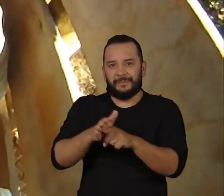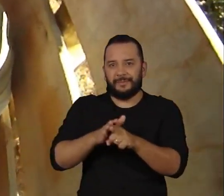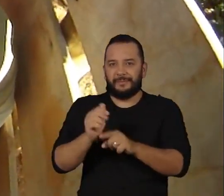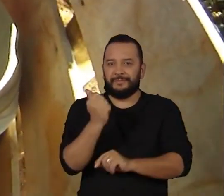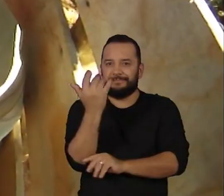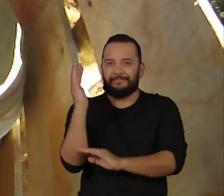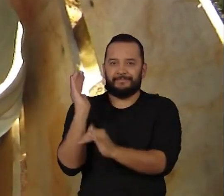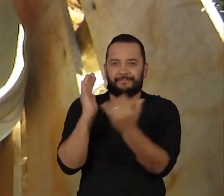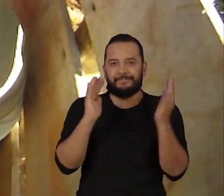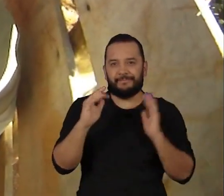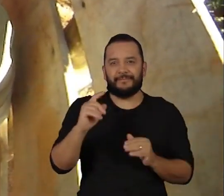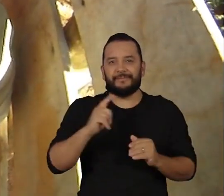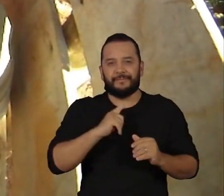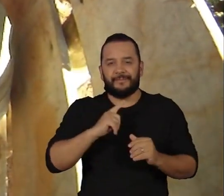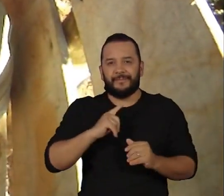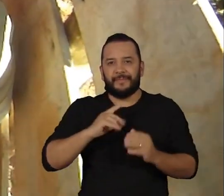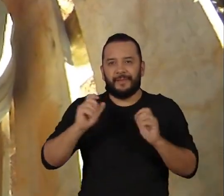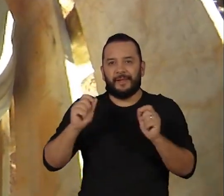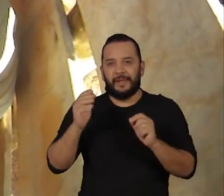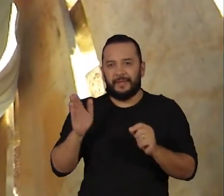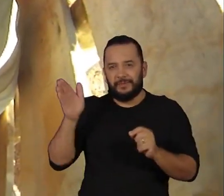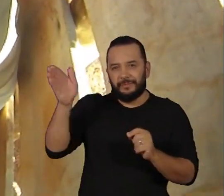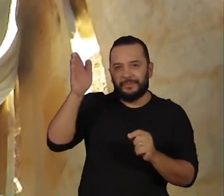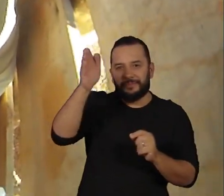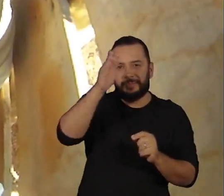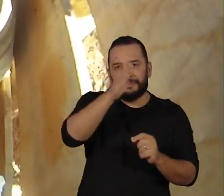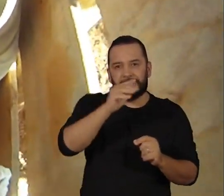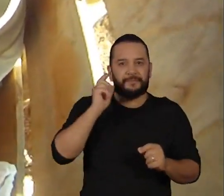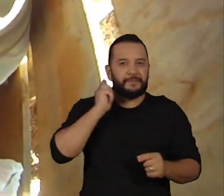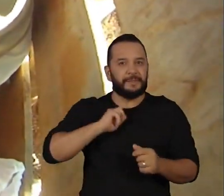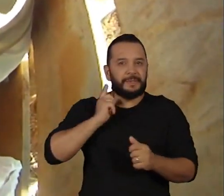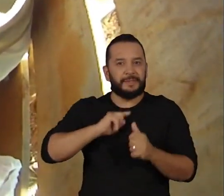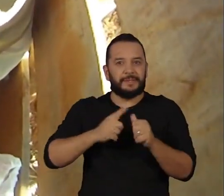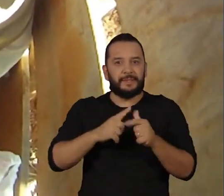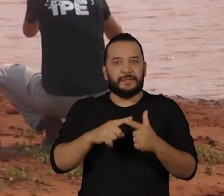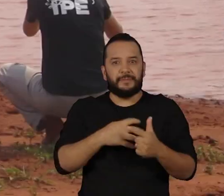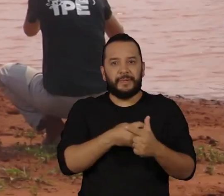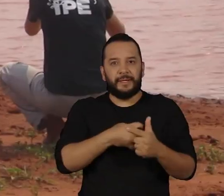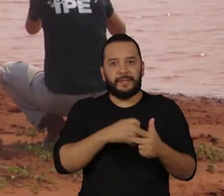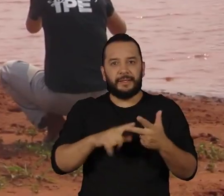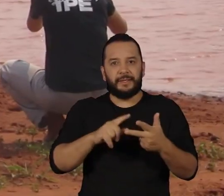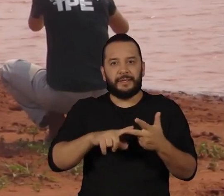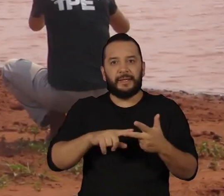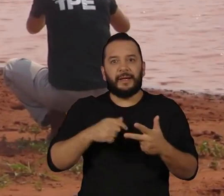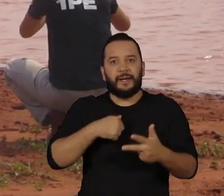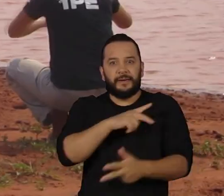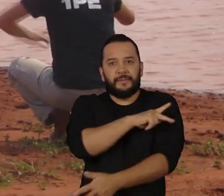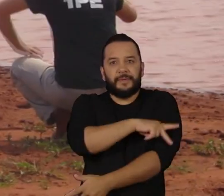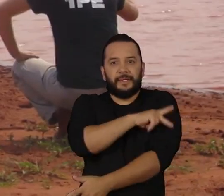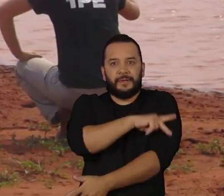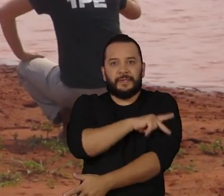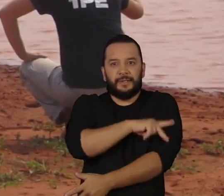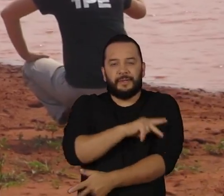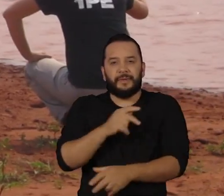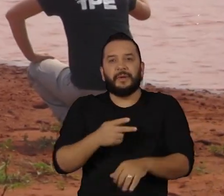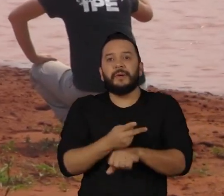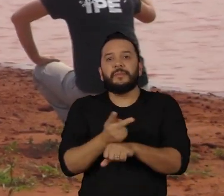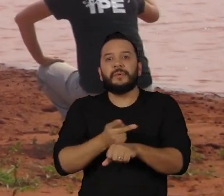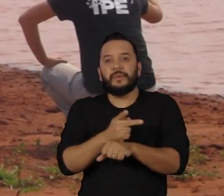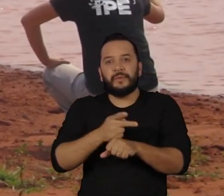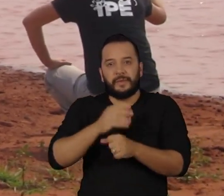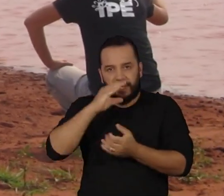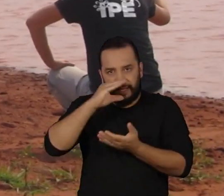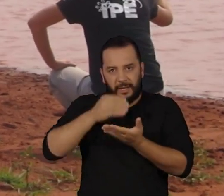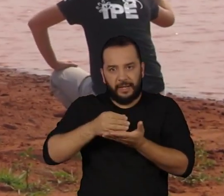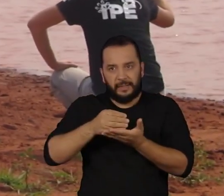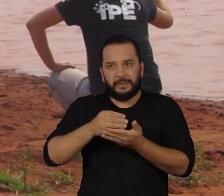uma expedição científica por Minas Gerais, Bahia e Piauí, em busca da anta da caatinga, ou